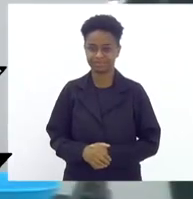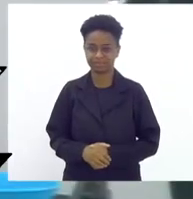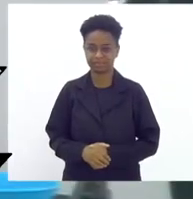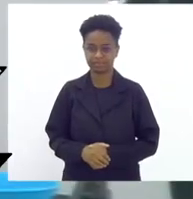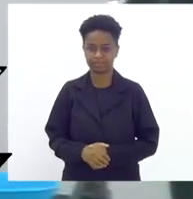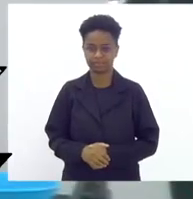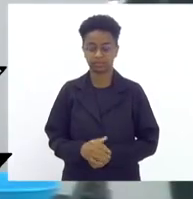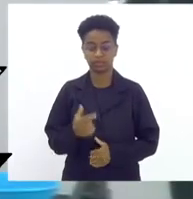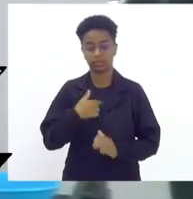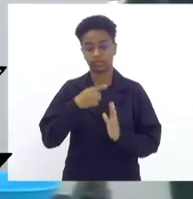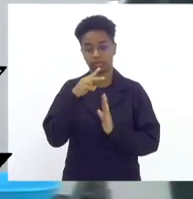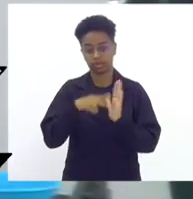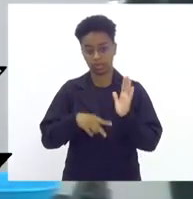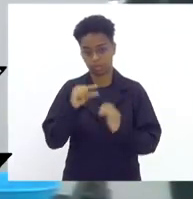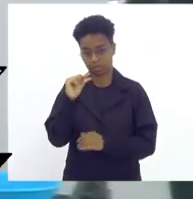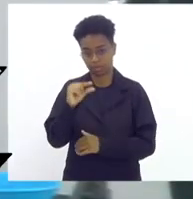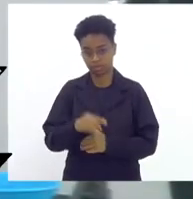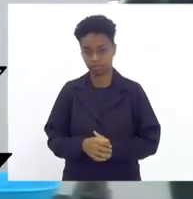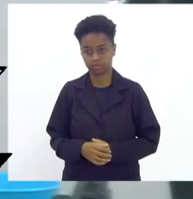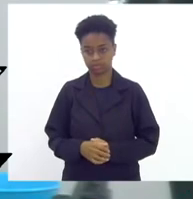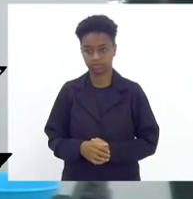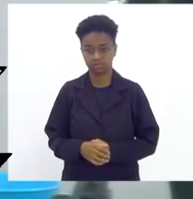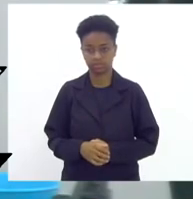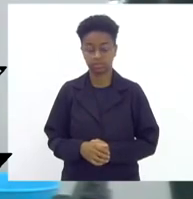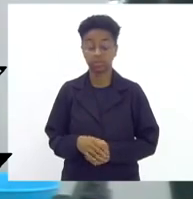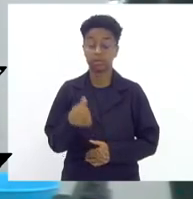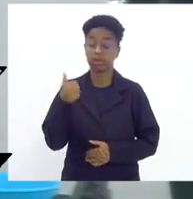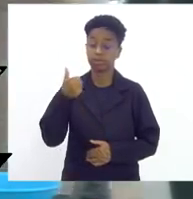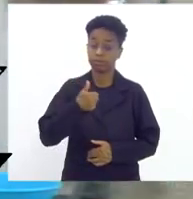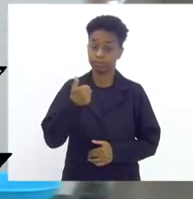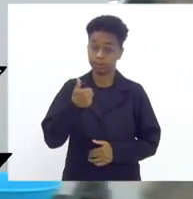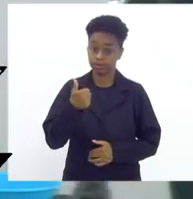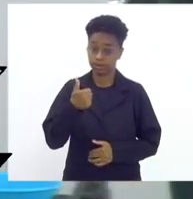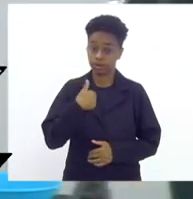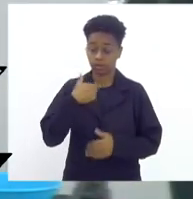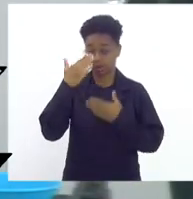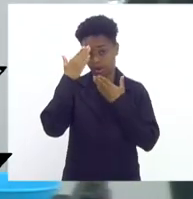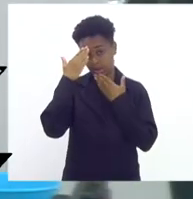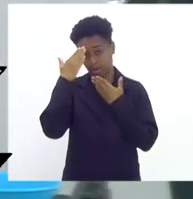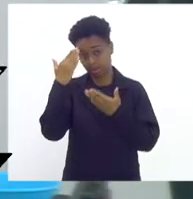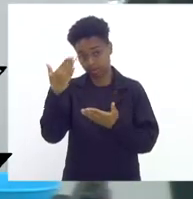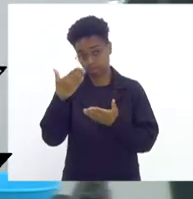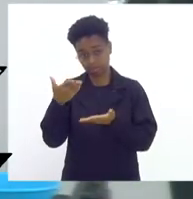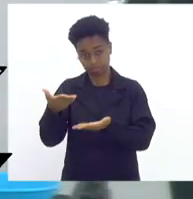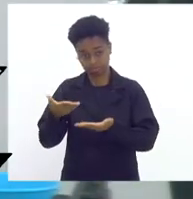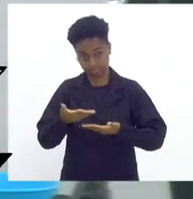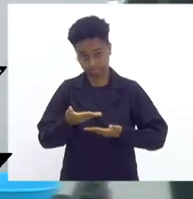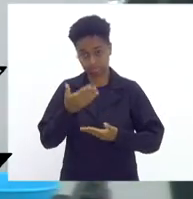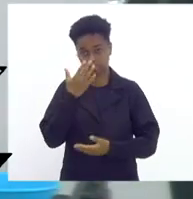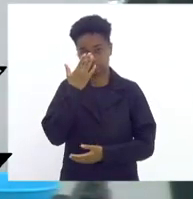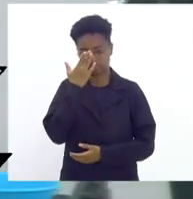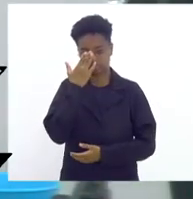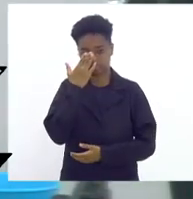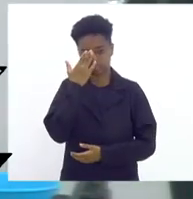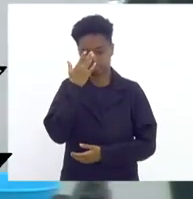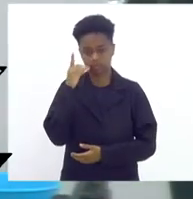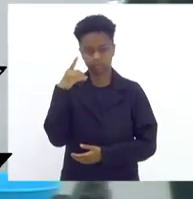eu vou ler um pouquinho aqui primeiramente é bom eu agradeço o convite né